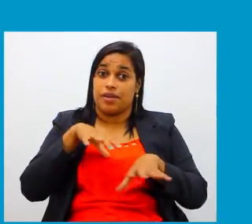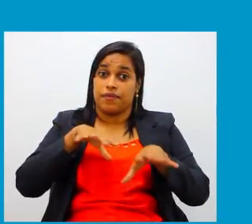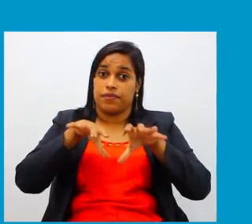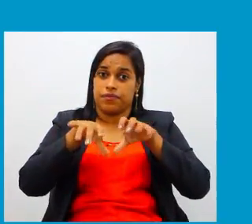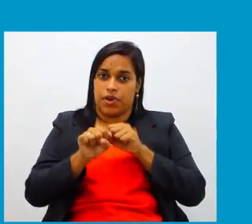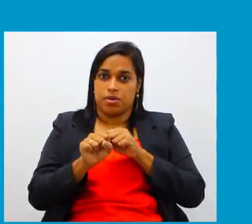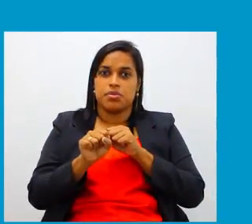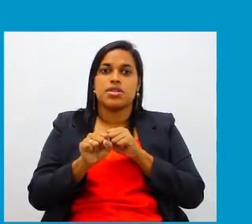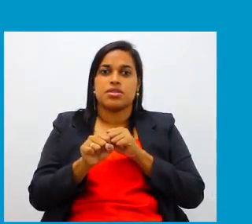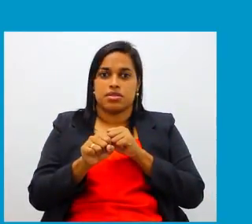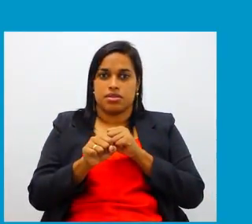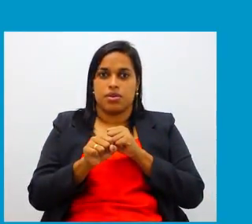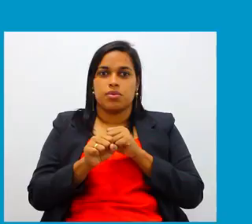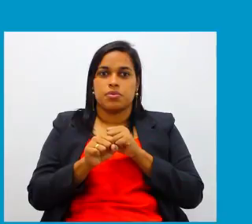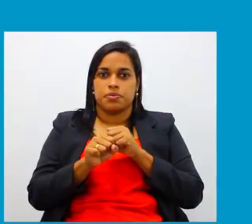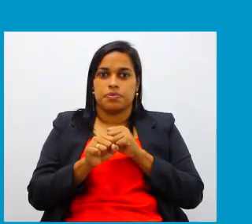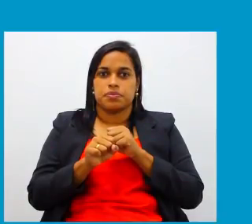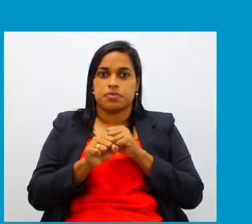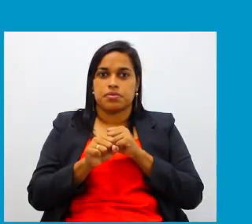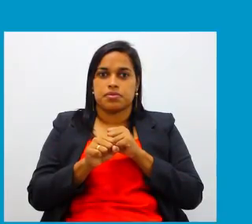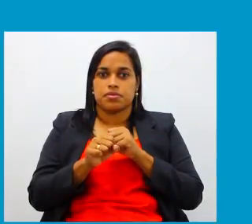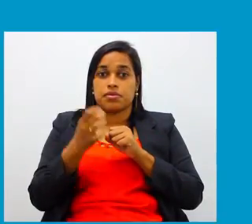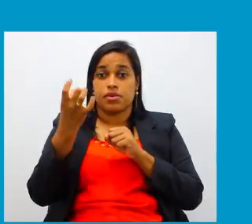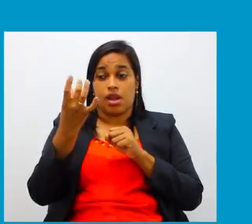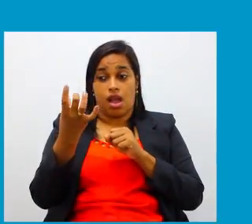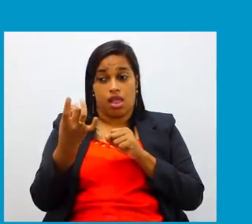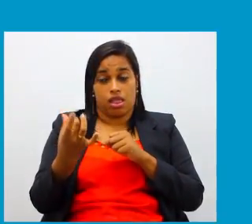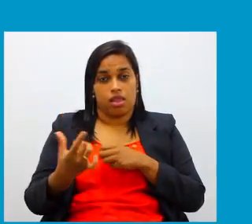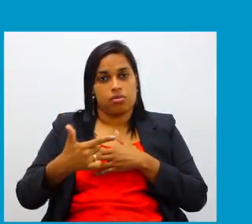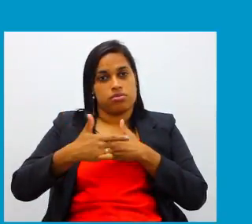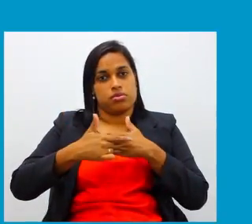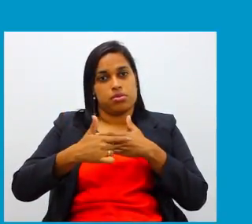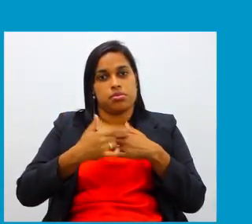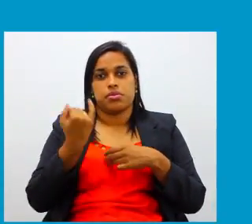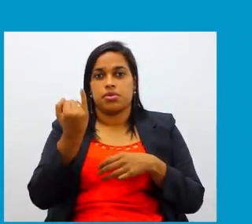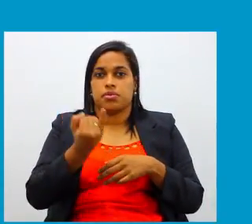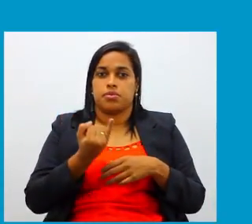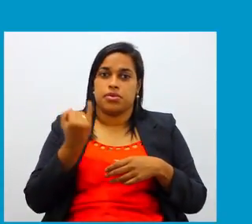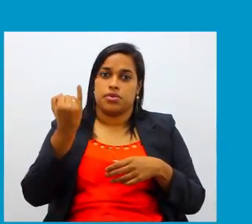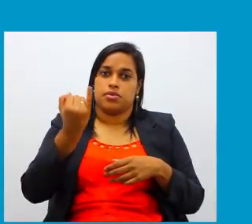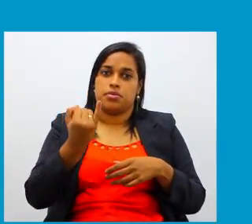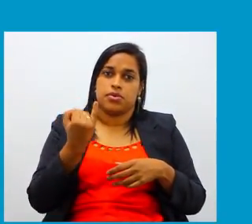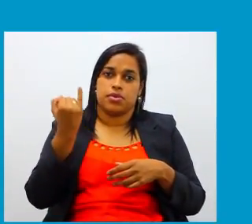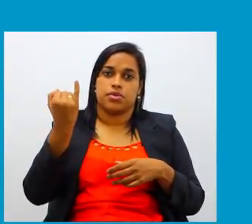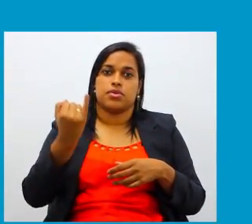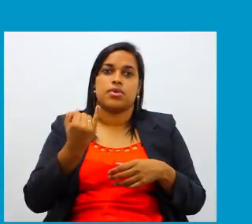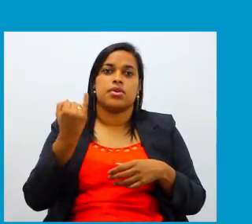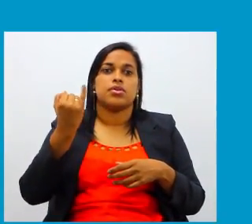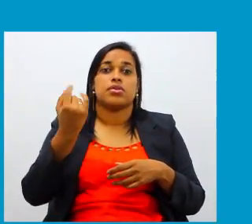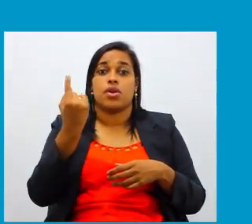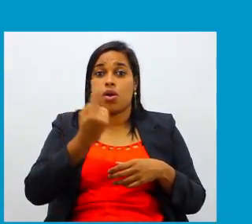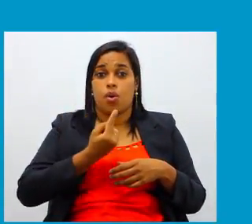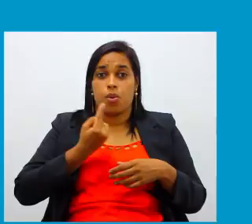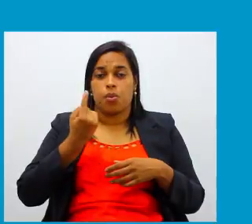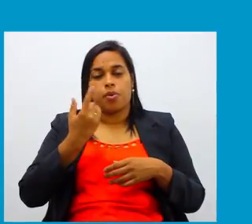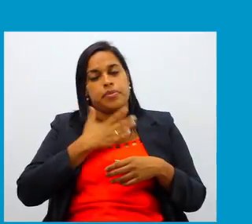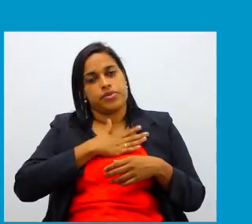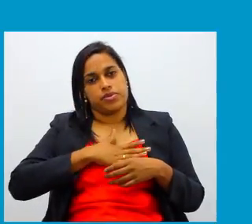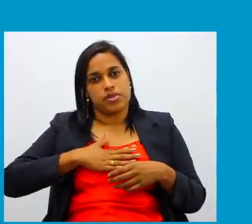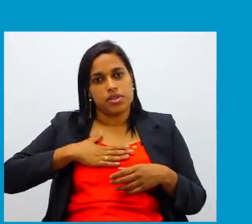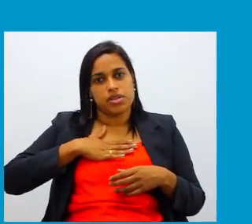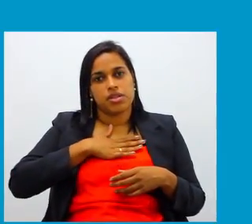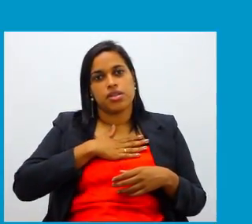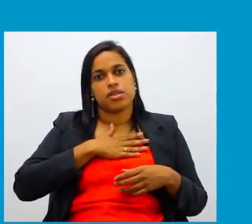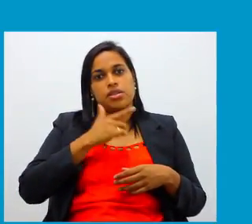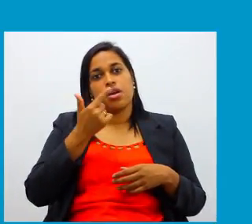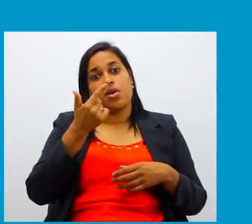formação de redes, na formação das redes, cada indivíduo tem um papel, um papel e uma função. Um é o mais querido, o